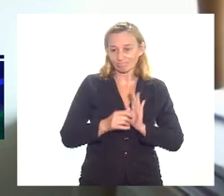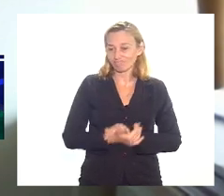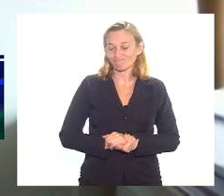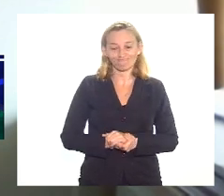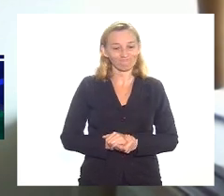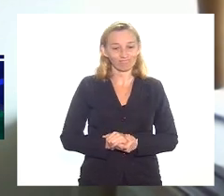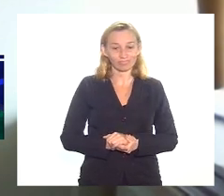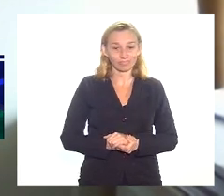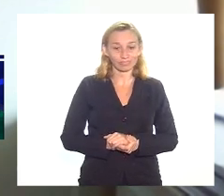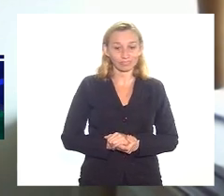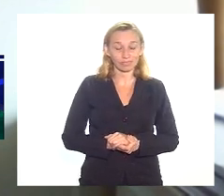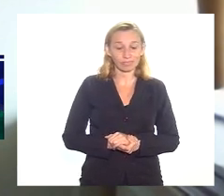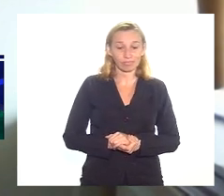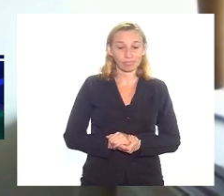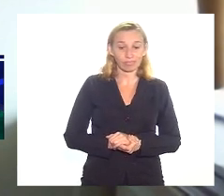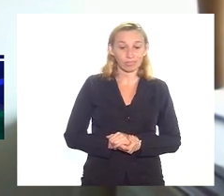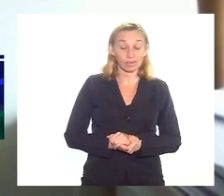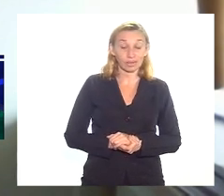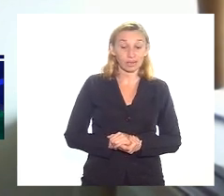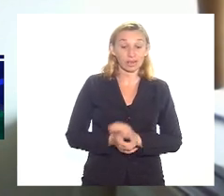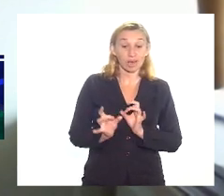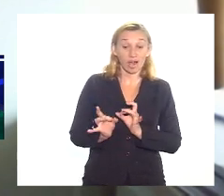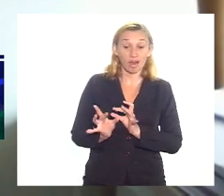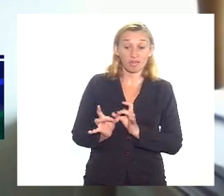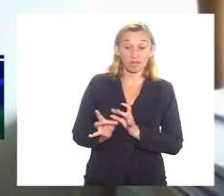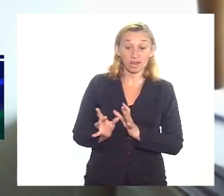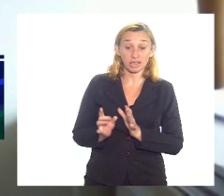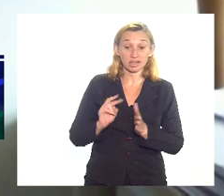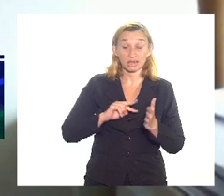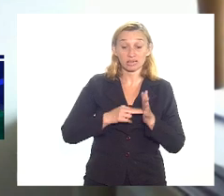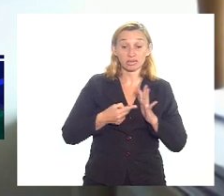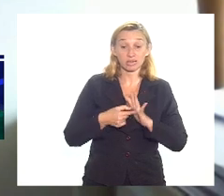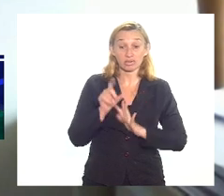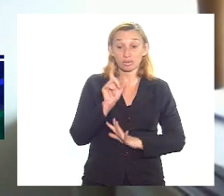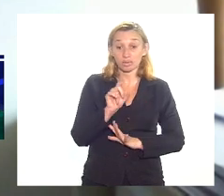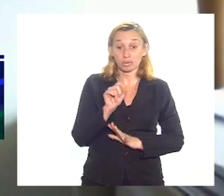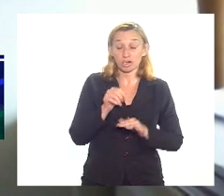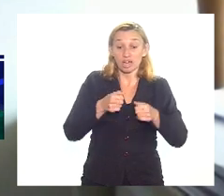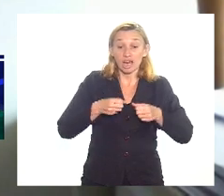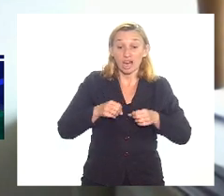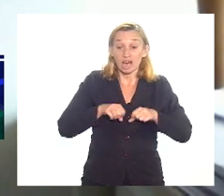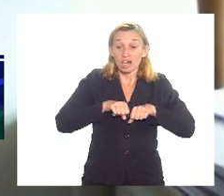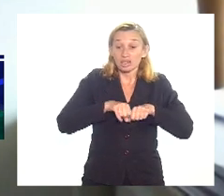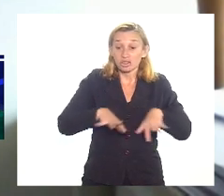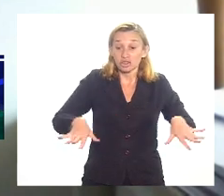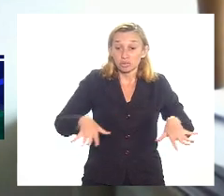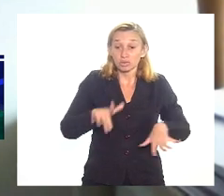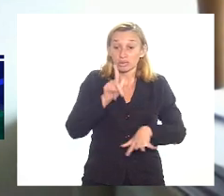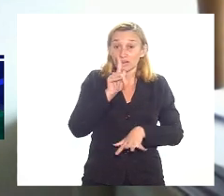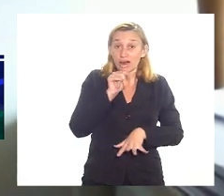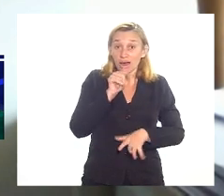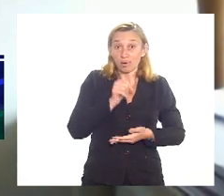a concessão diz respeito à distribuição da água